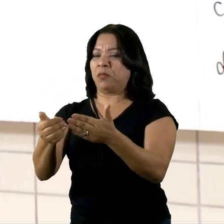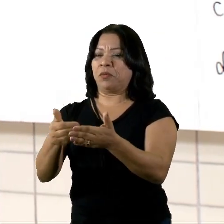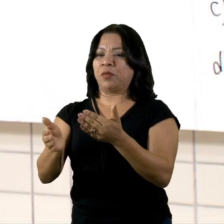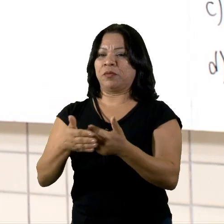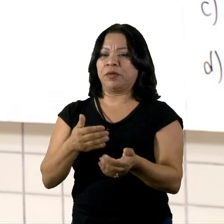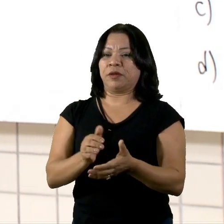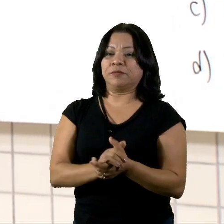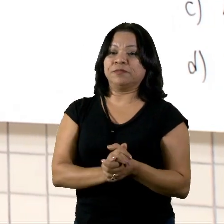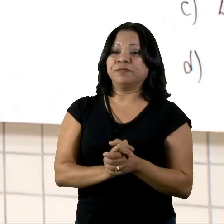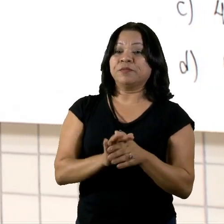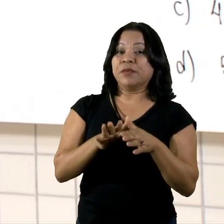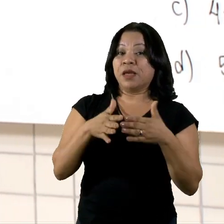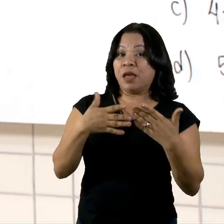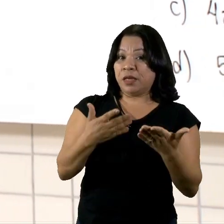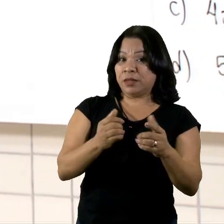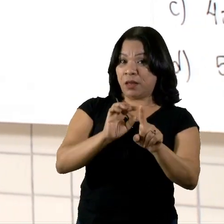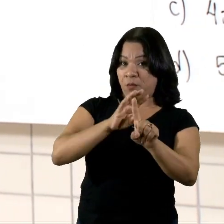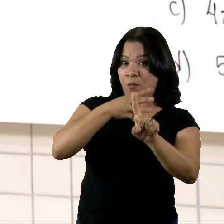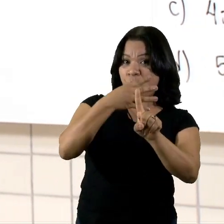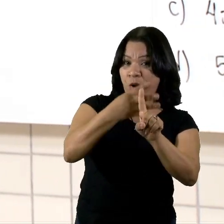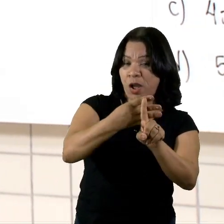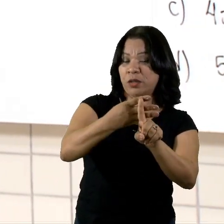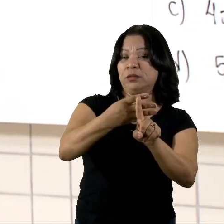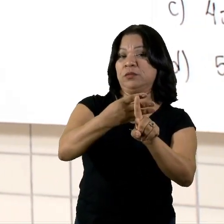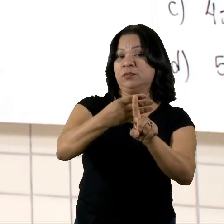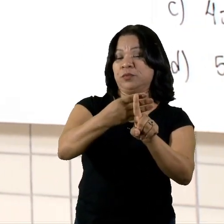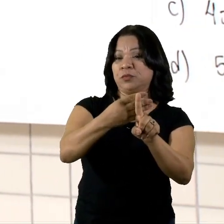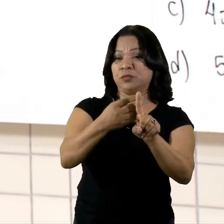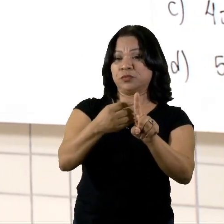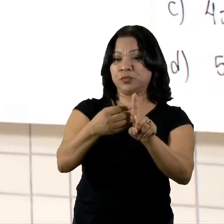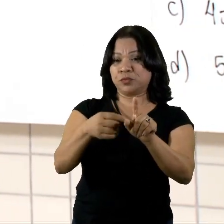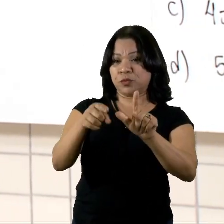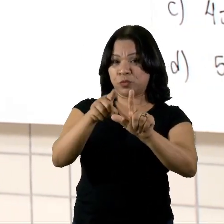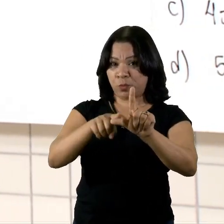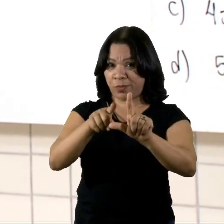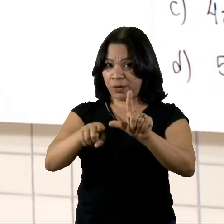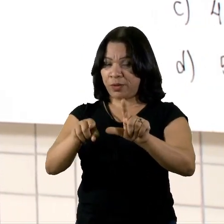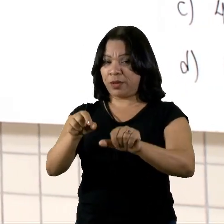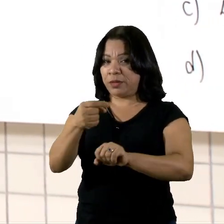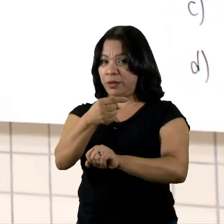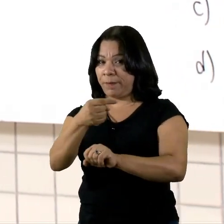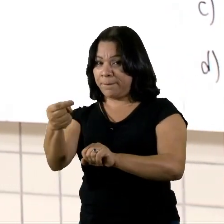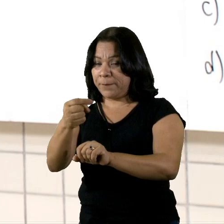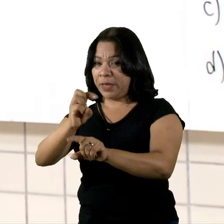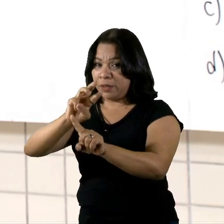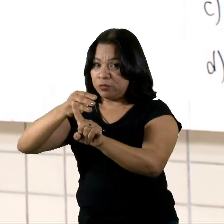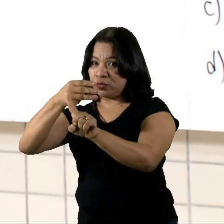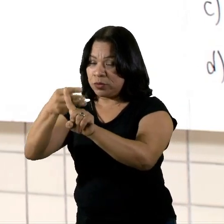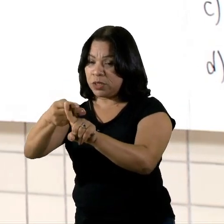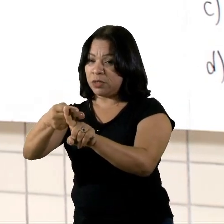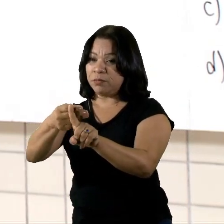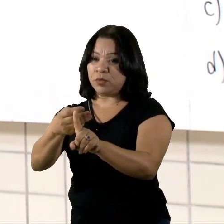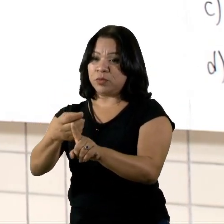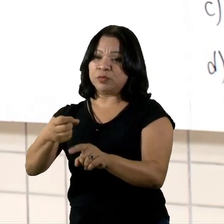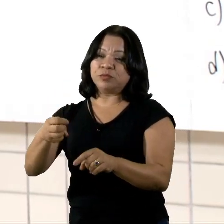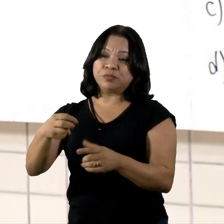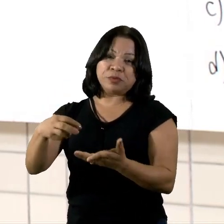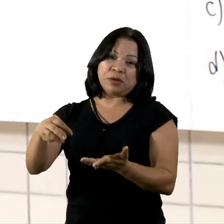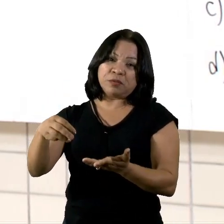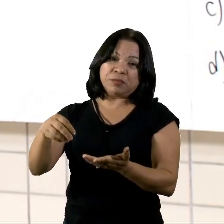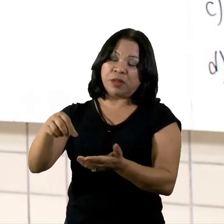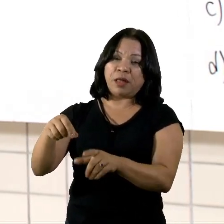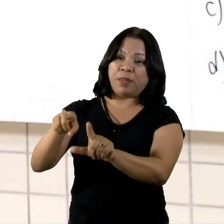eu tenho aqui o quádruplo do número menos o triplo desse número. Agora, a gente sabe